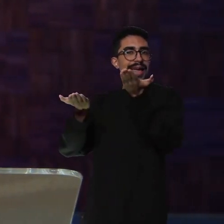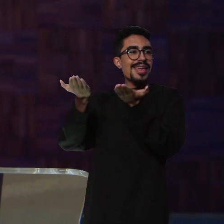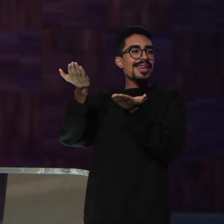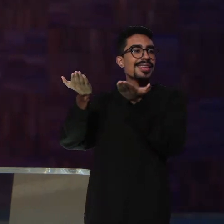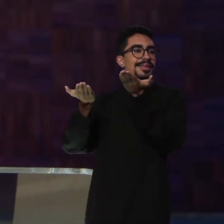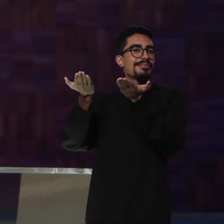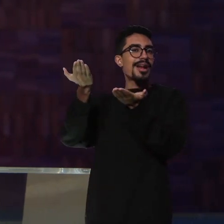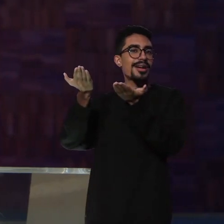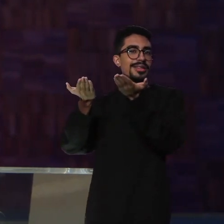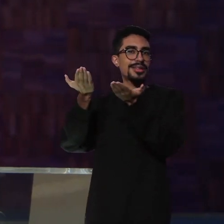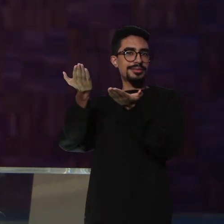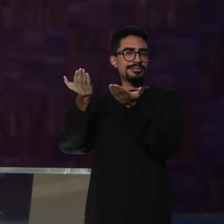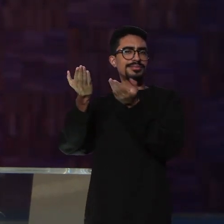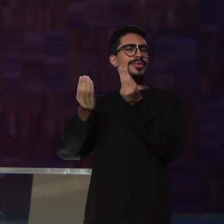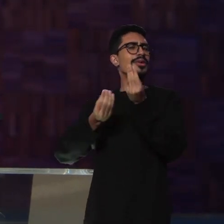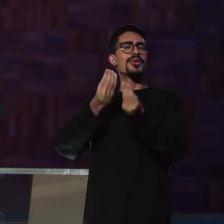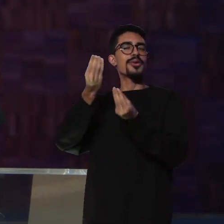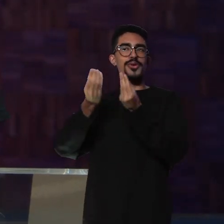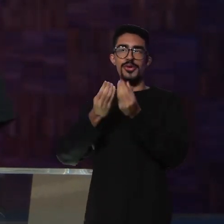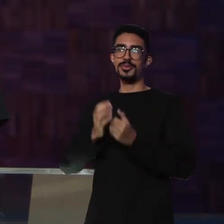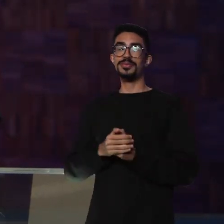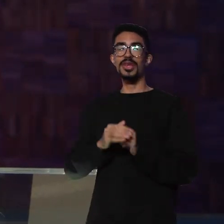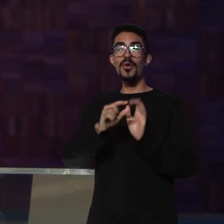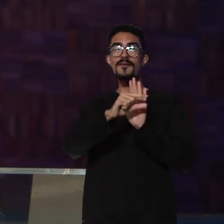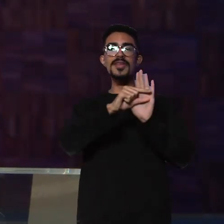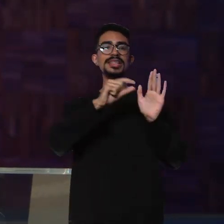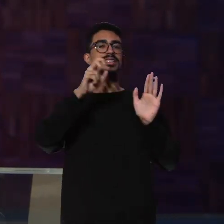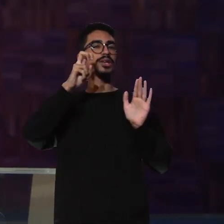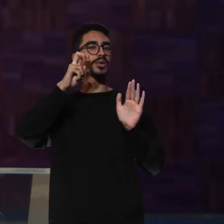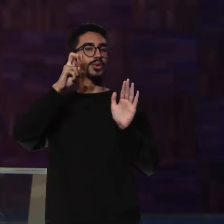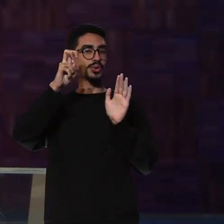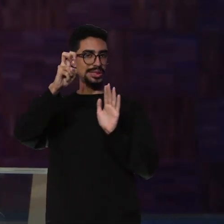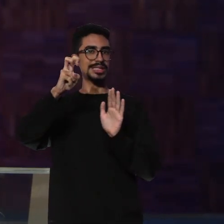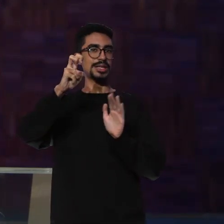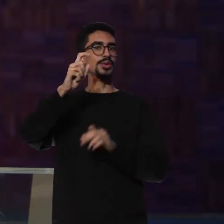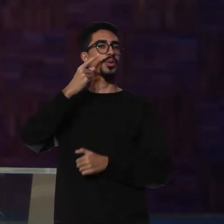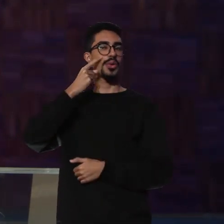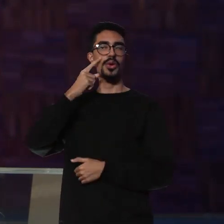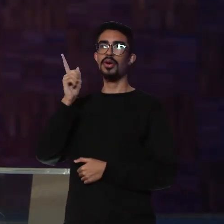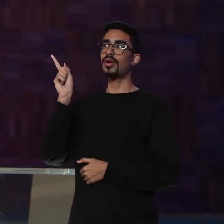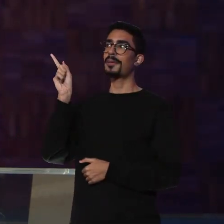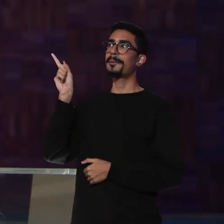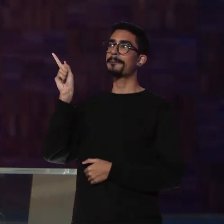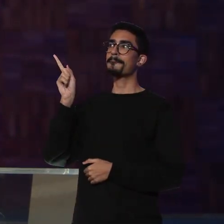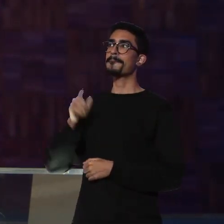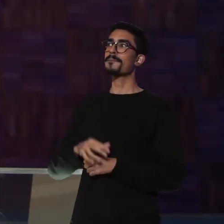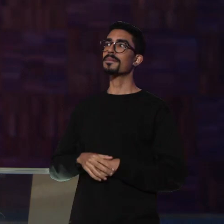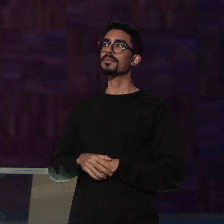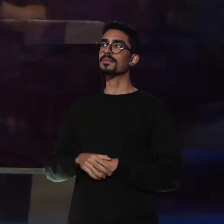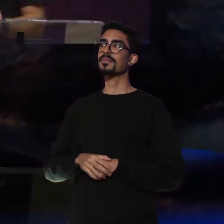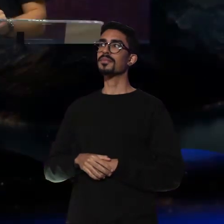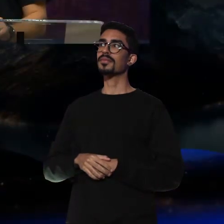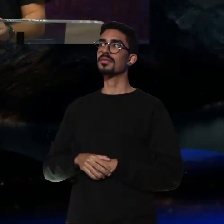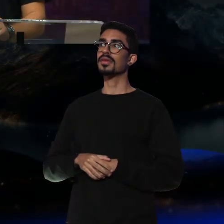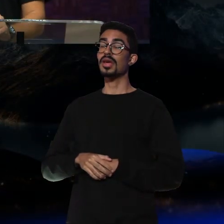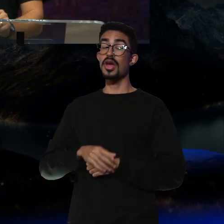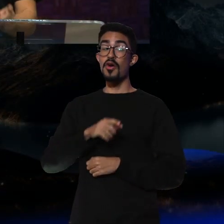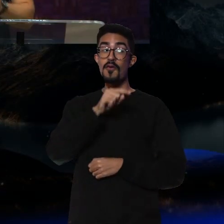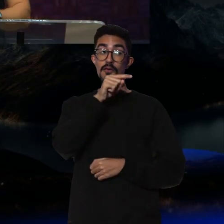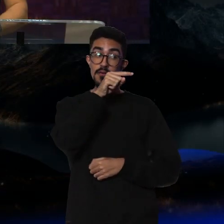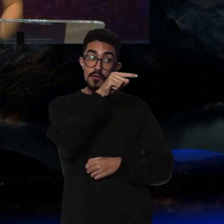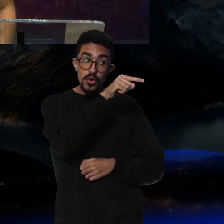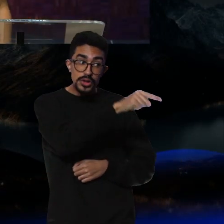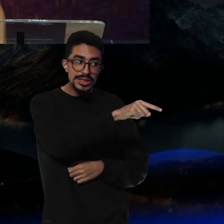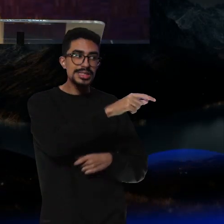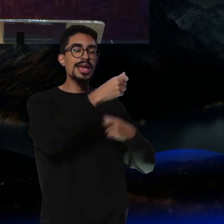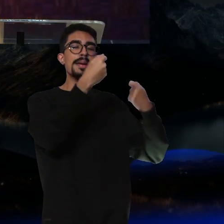vai ser o versículo que nós vamos trabalhar um pouco mais, dá uma olhadinha ali, ó. Você, porém, seja sóbrio em tudo. Em